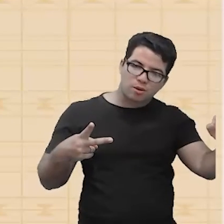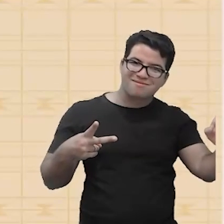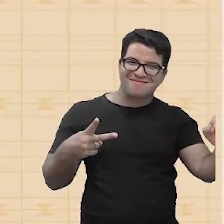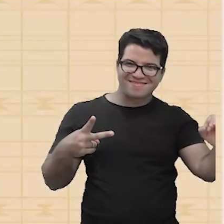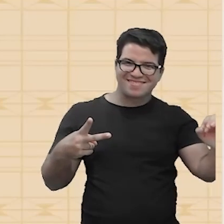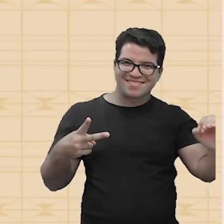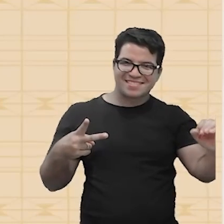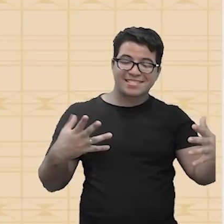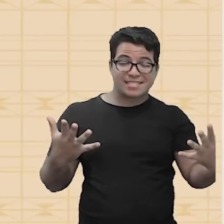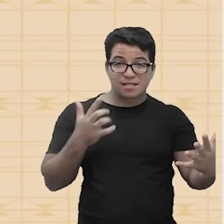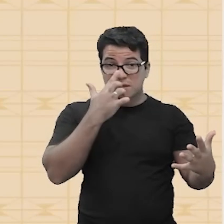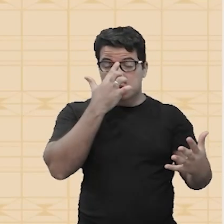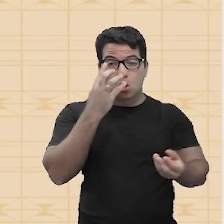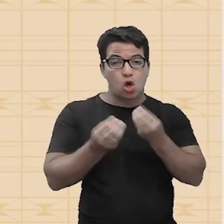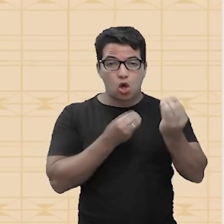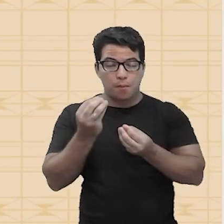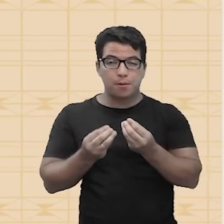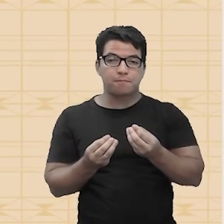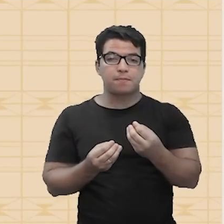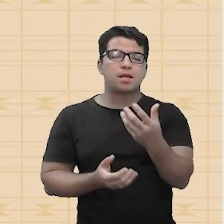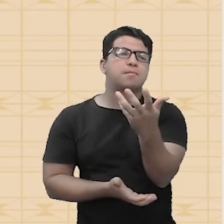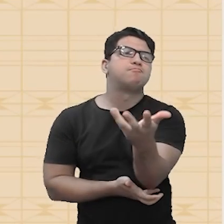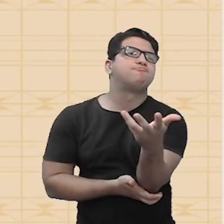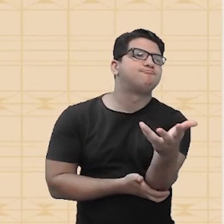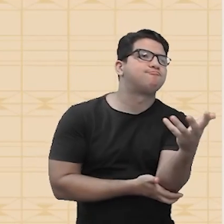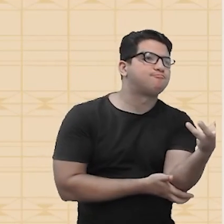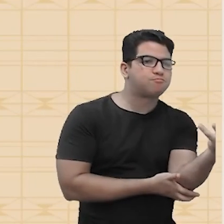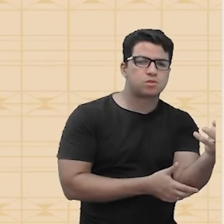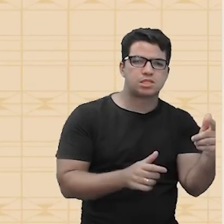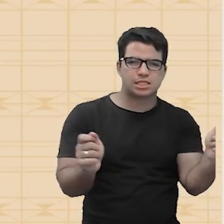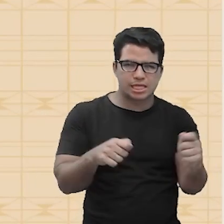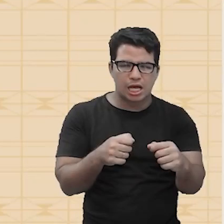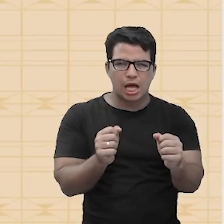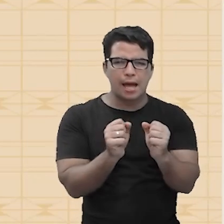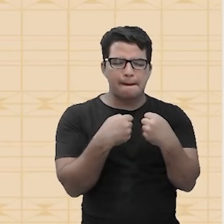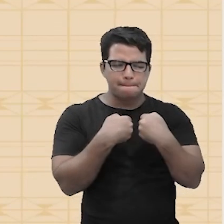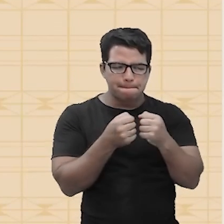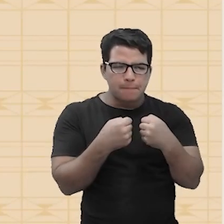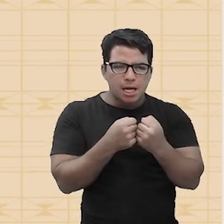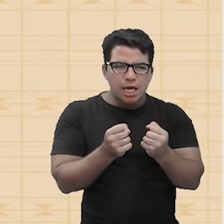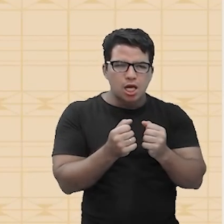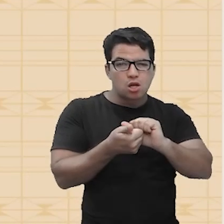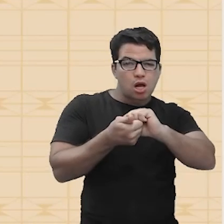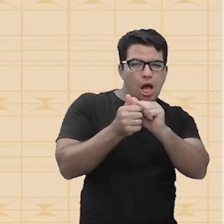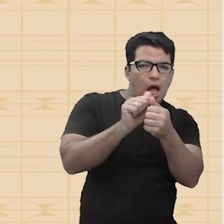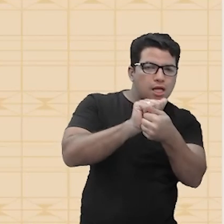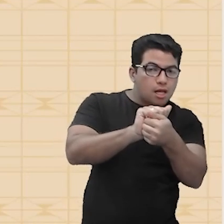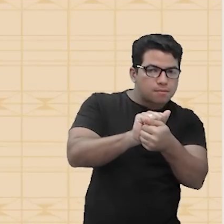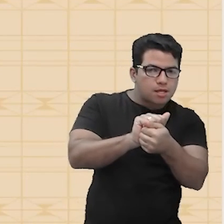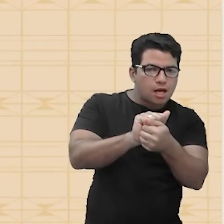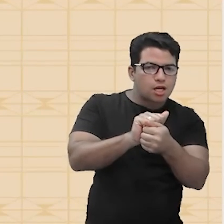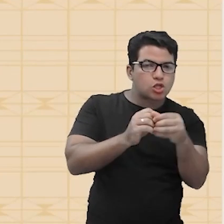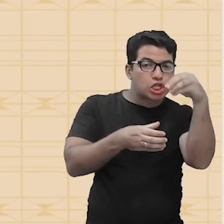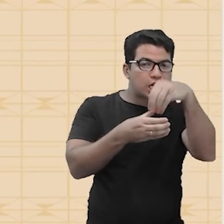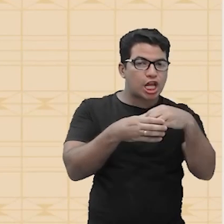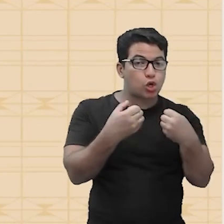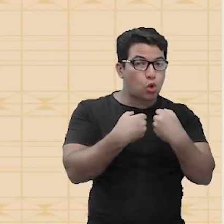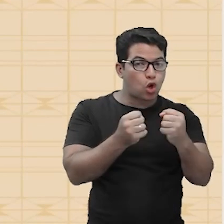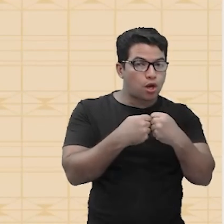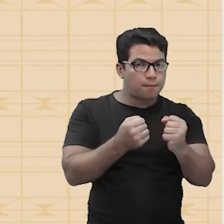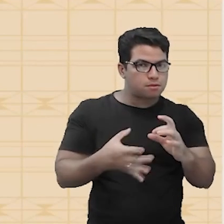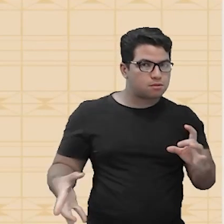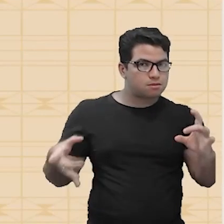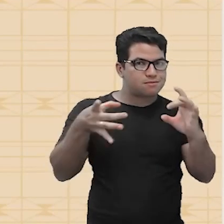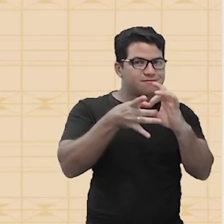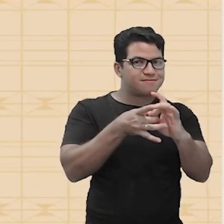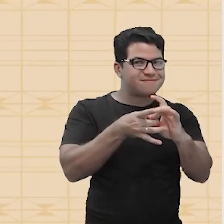através de banheiros adaptados em ônibus, bus. É a ligação que existe entre as três palavras, é